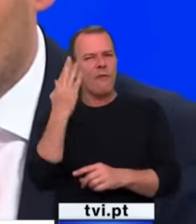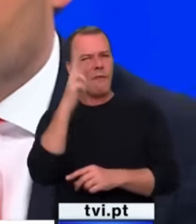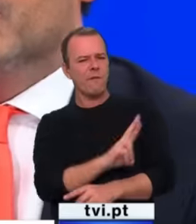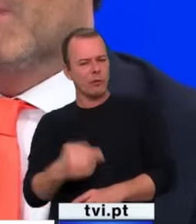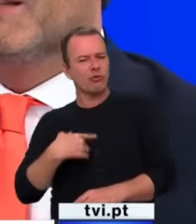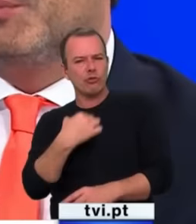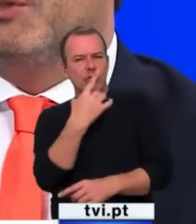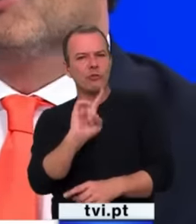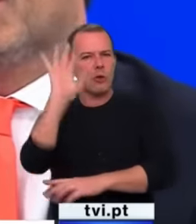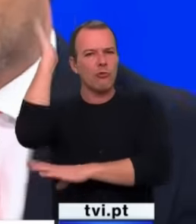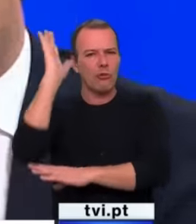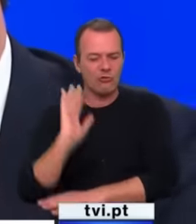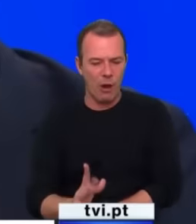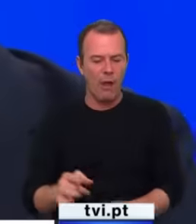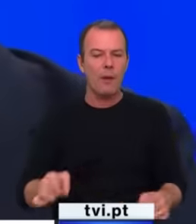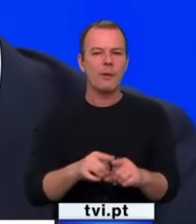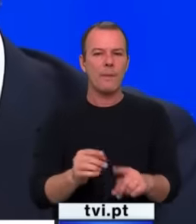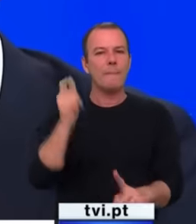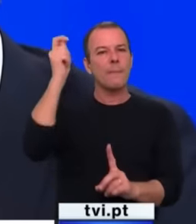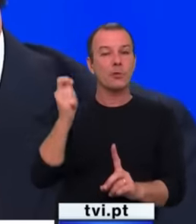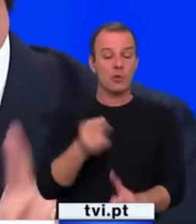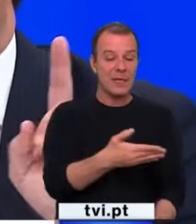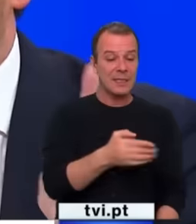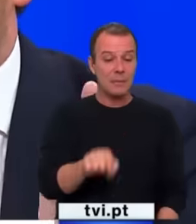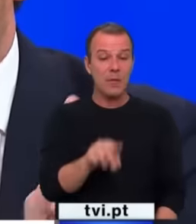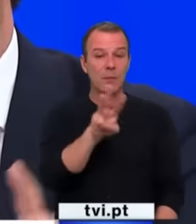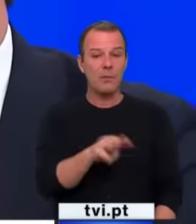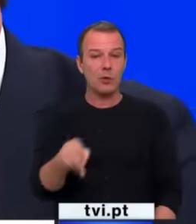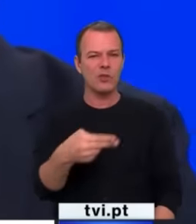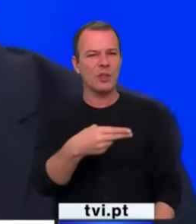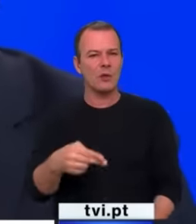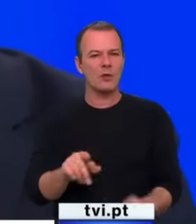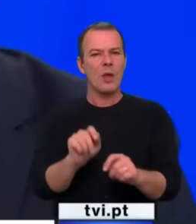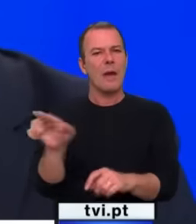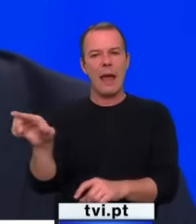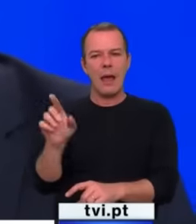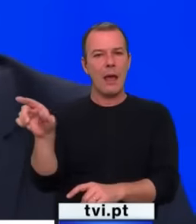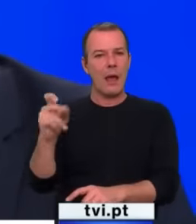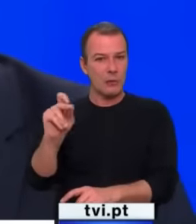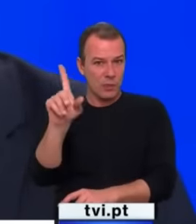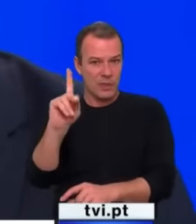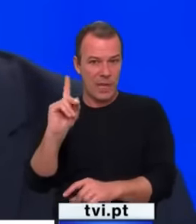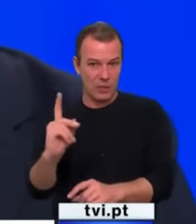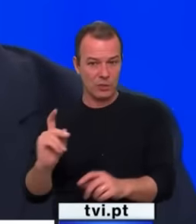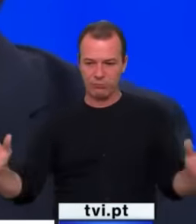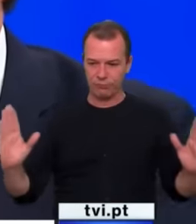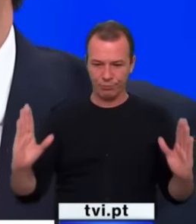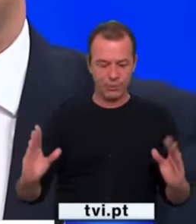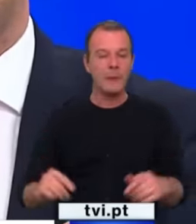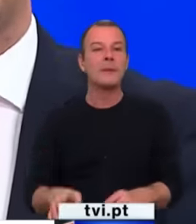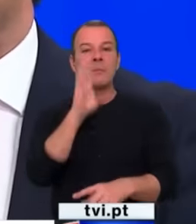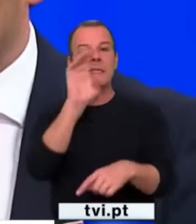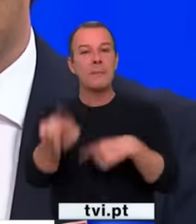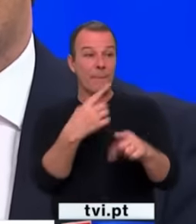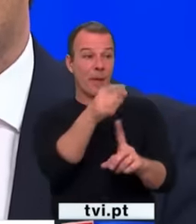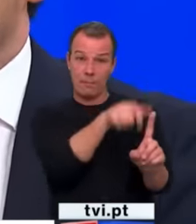Congresso? No caso das pensões serem de 7 mil milhões de euros, a 6 anos, significa um aumento de 1,3 por ano. Se o Pedro Nuno Santos